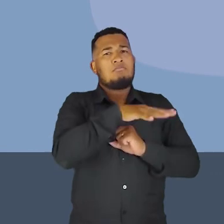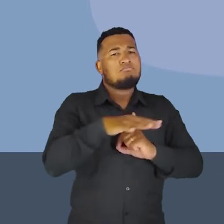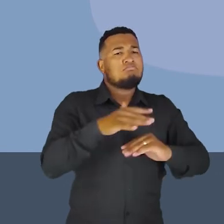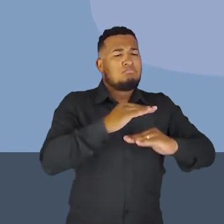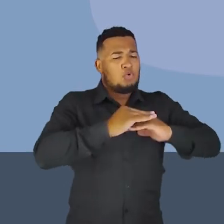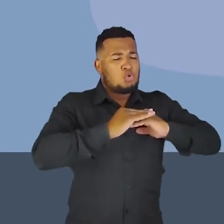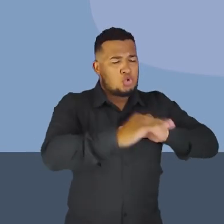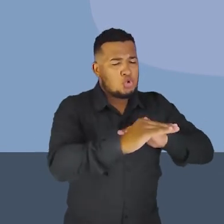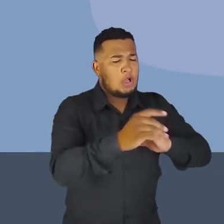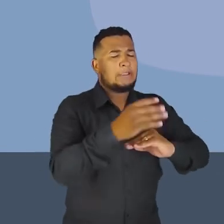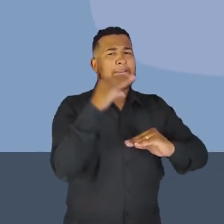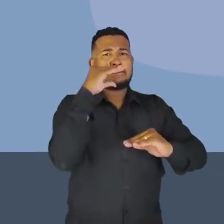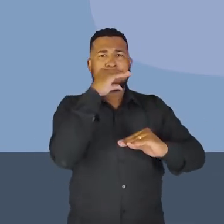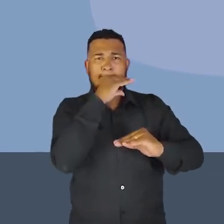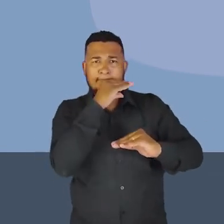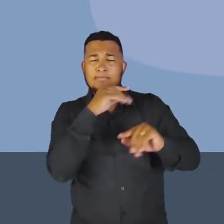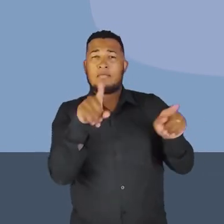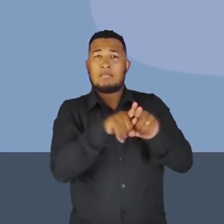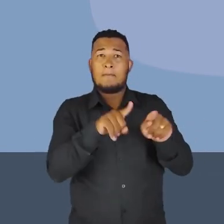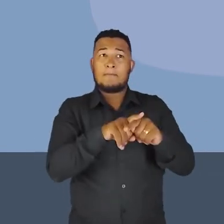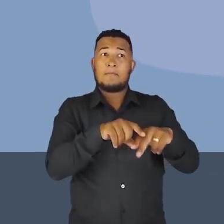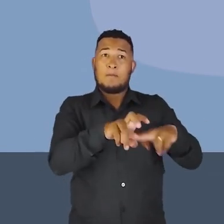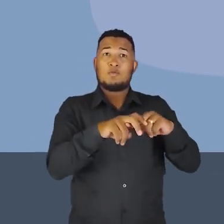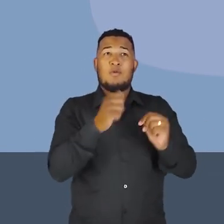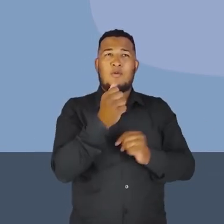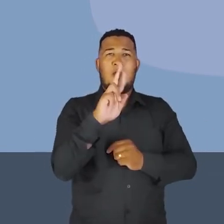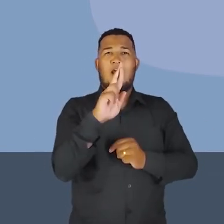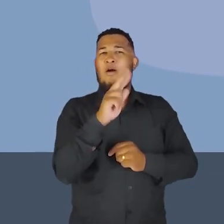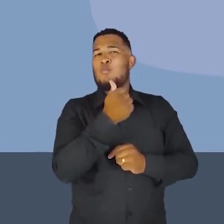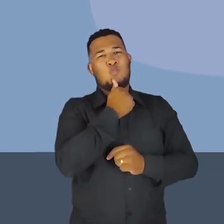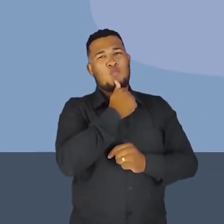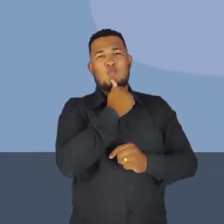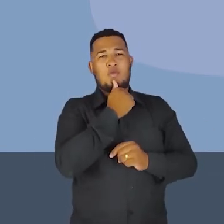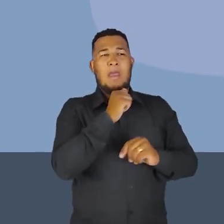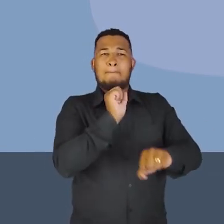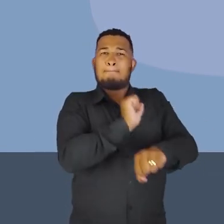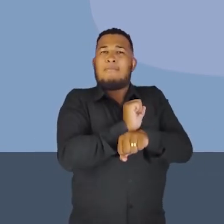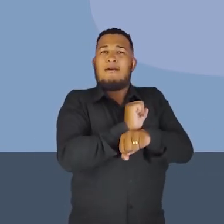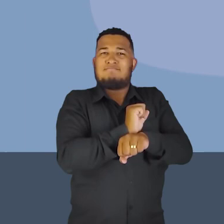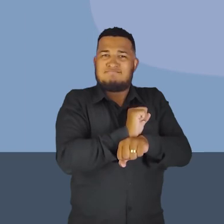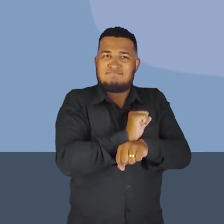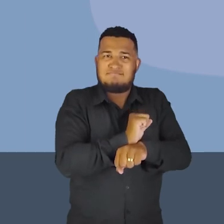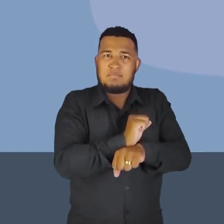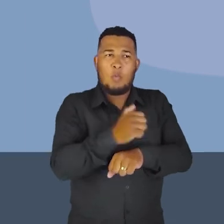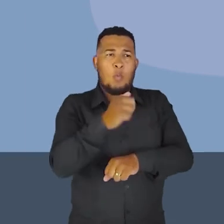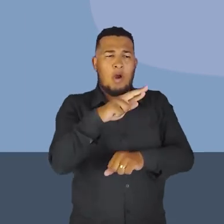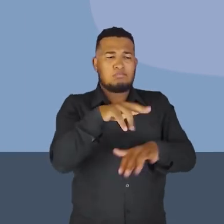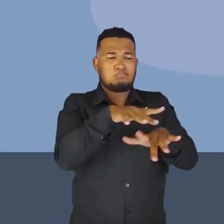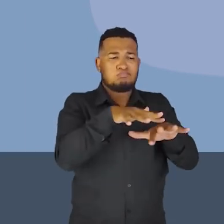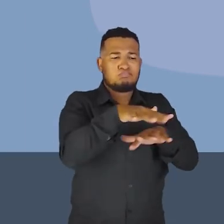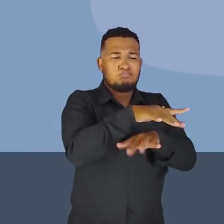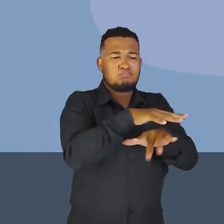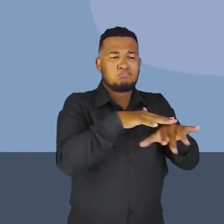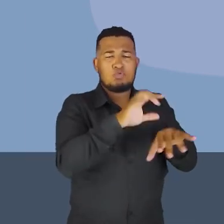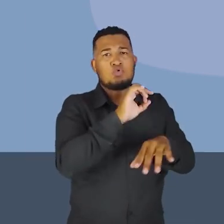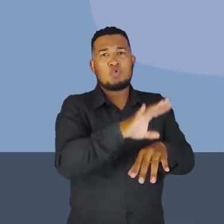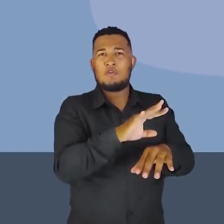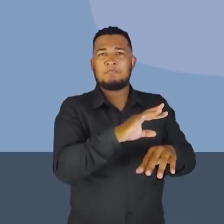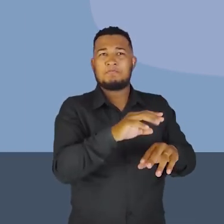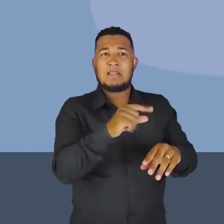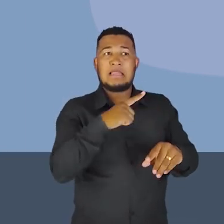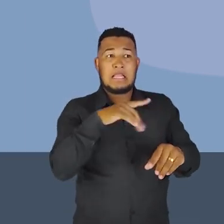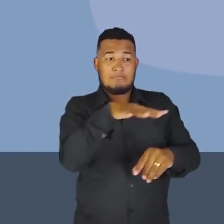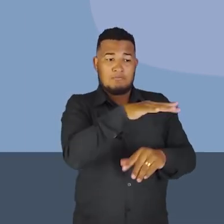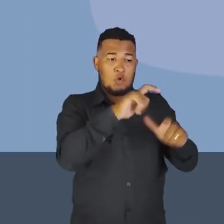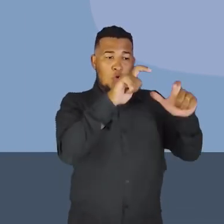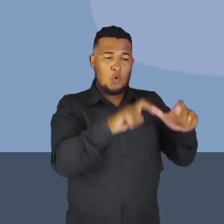e nós não vamos ter movimentação de ar nesse local. Tá? Esses raios solares eles vão ficar contidos ali, vai aquecer